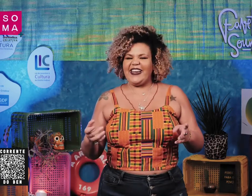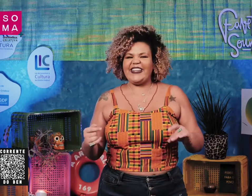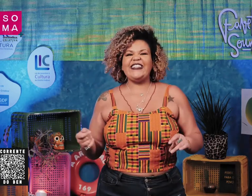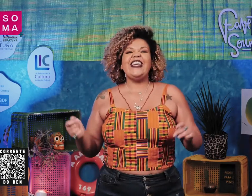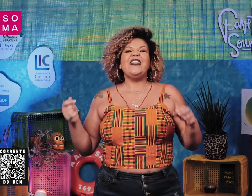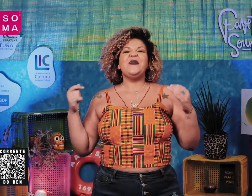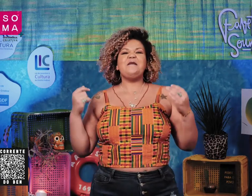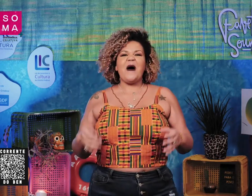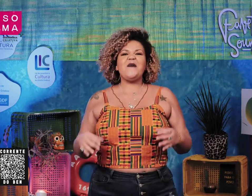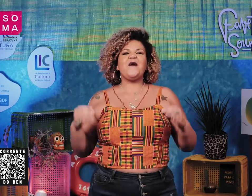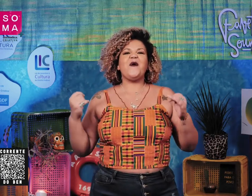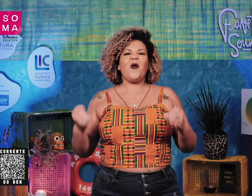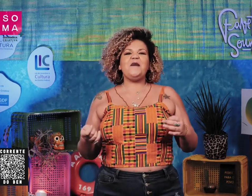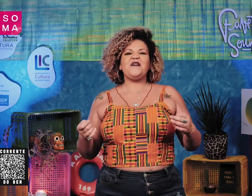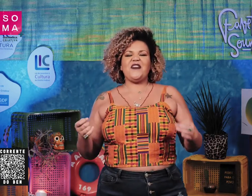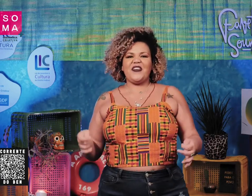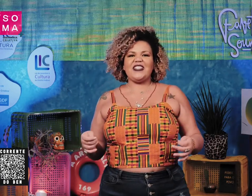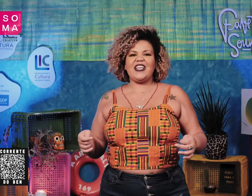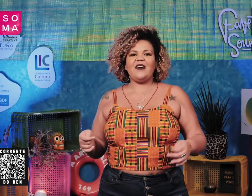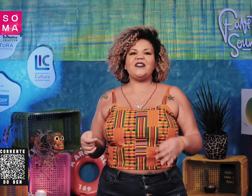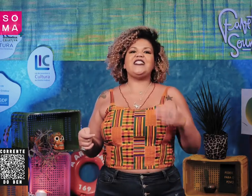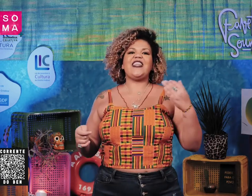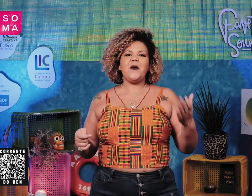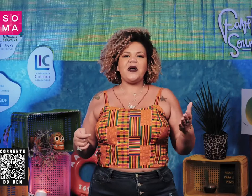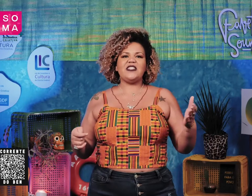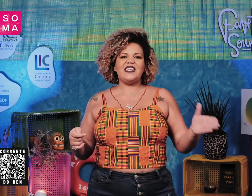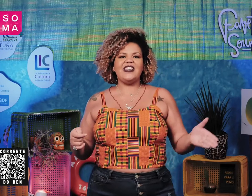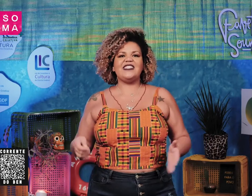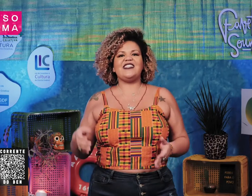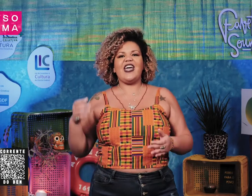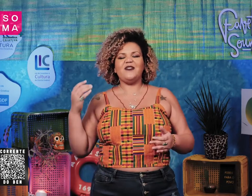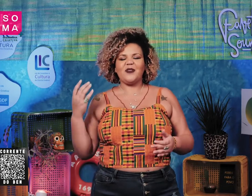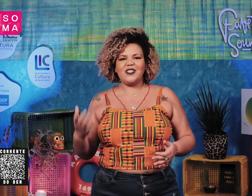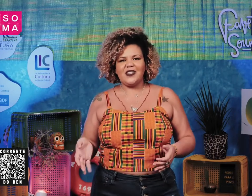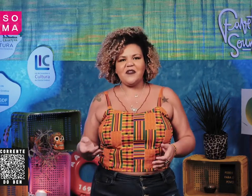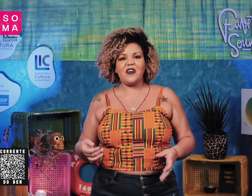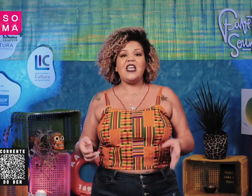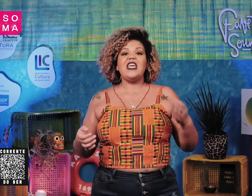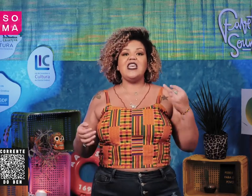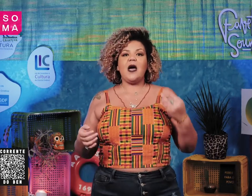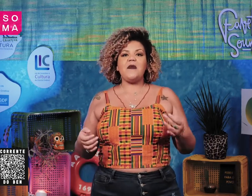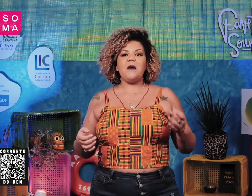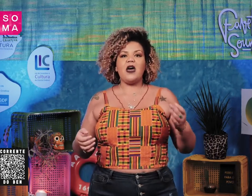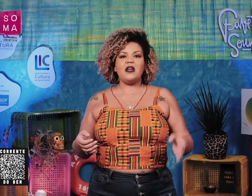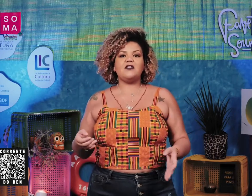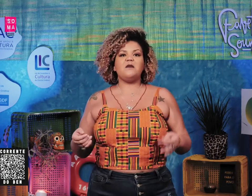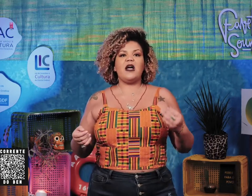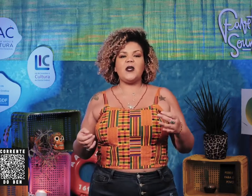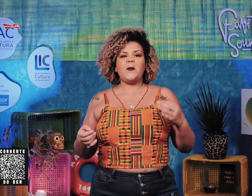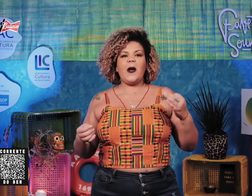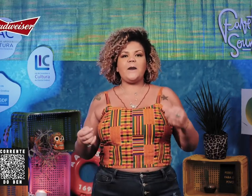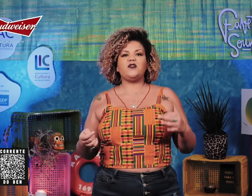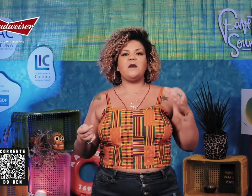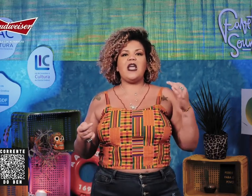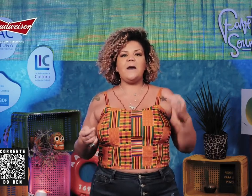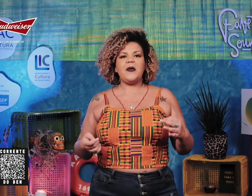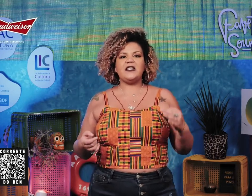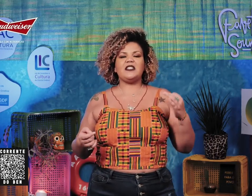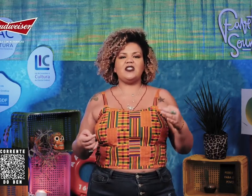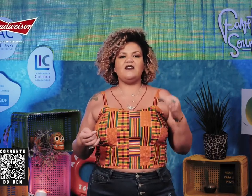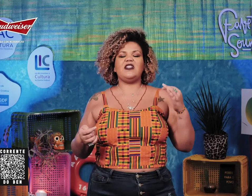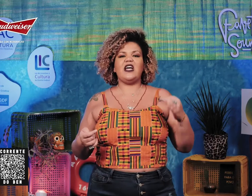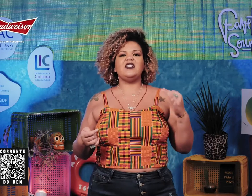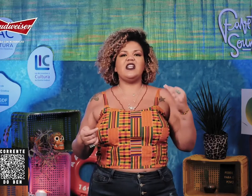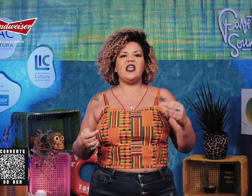obrigado no palco Globo na favela saúde até uma assistir Jailson Silva e Gaby Amarantos batem um papo